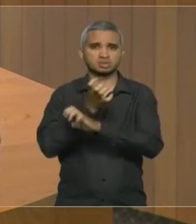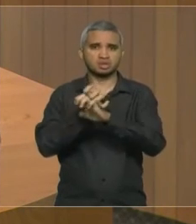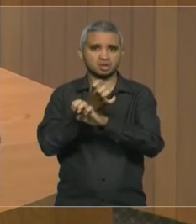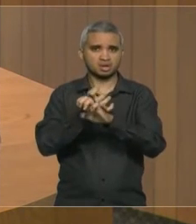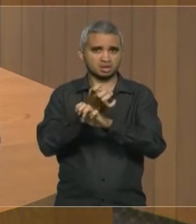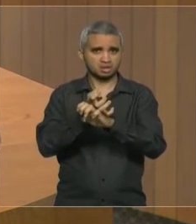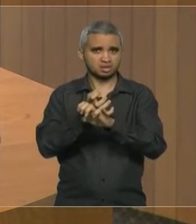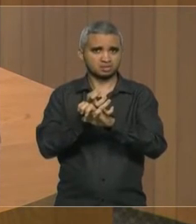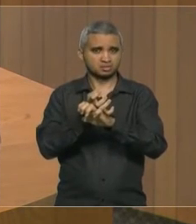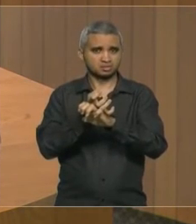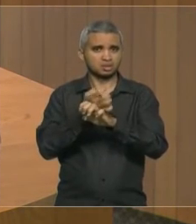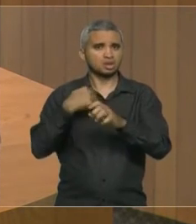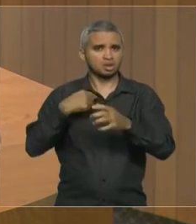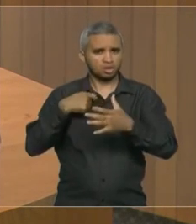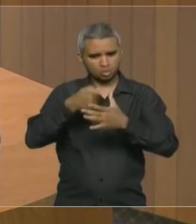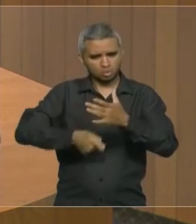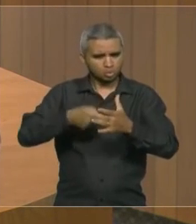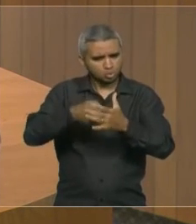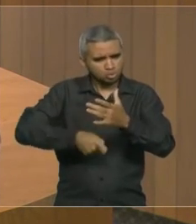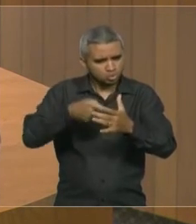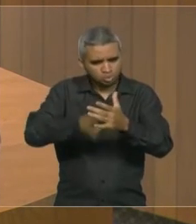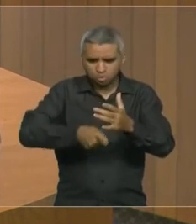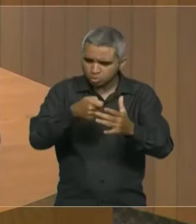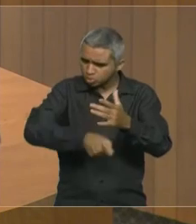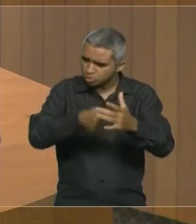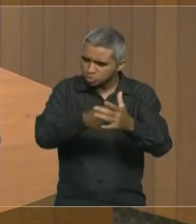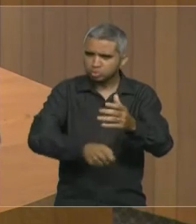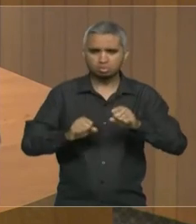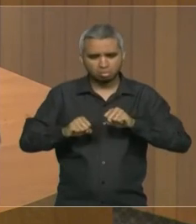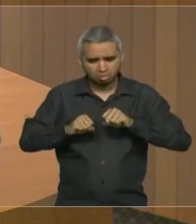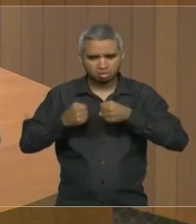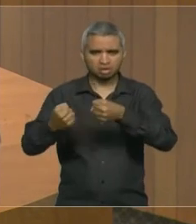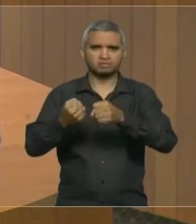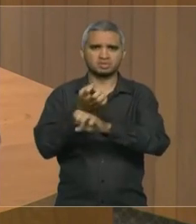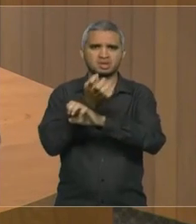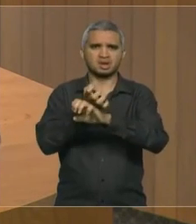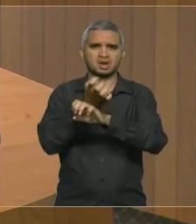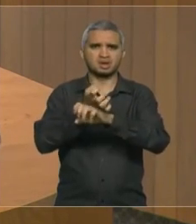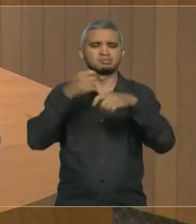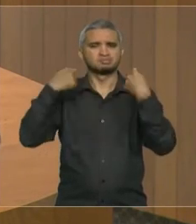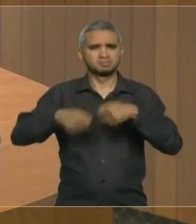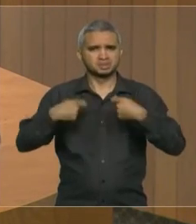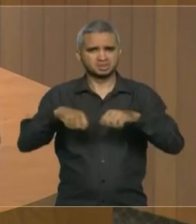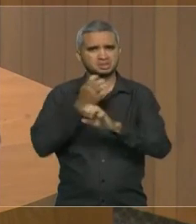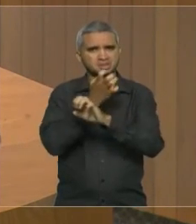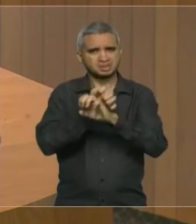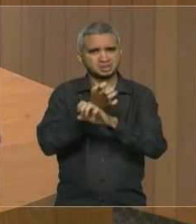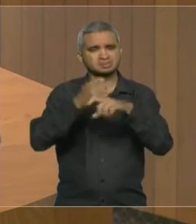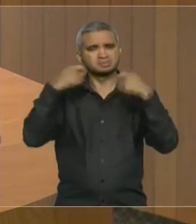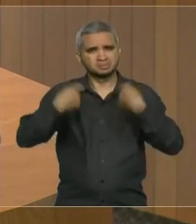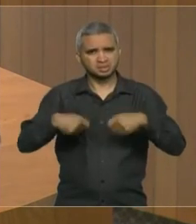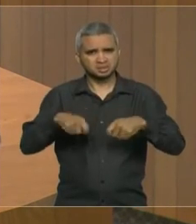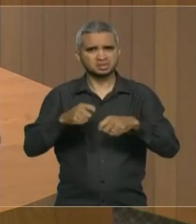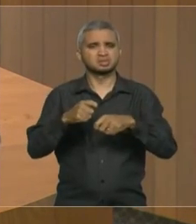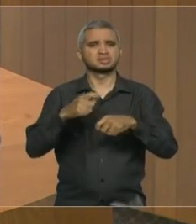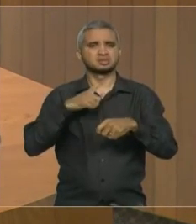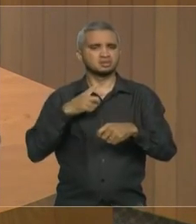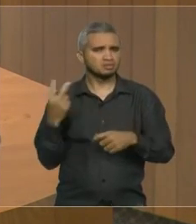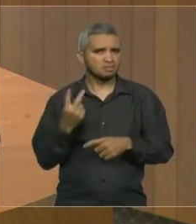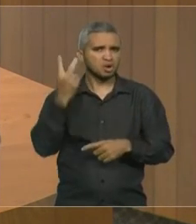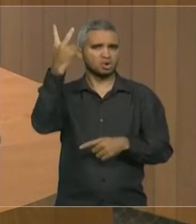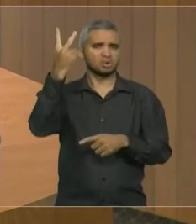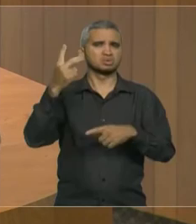E a nossa luta em defesa da CAEMA, valorizada, estruturada, eficiente, e que possa prestar um bom serviço